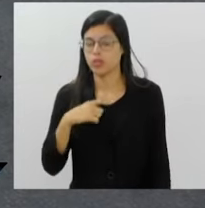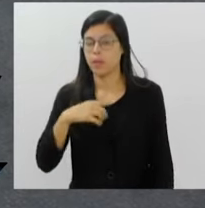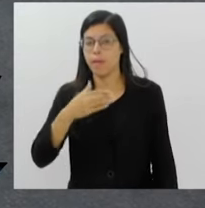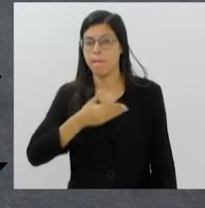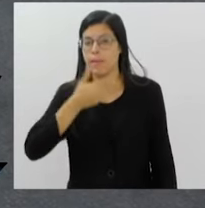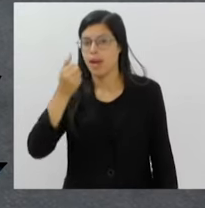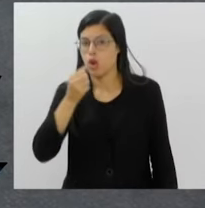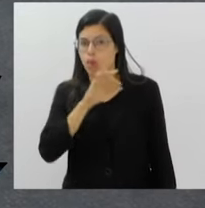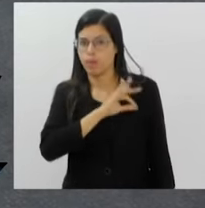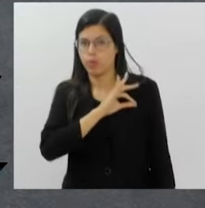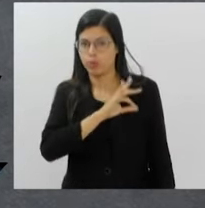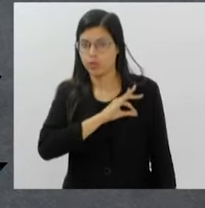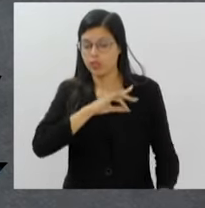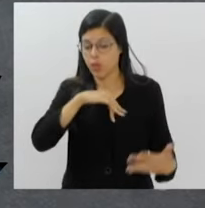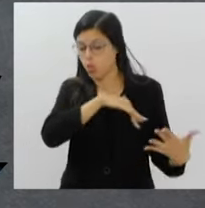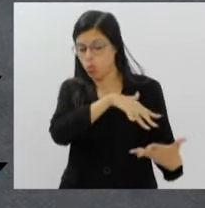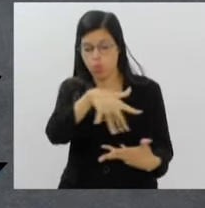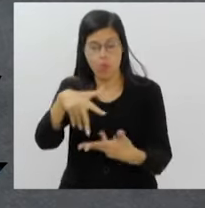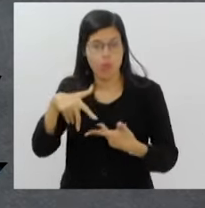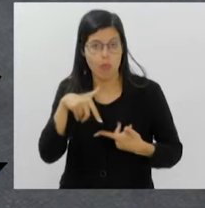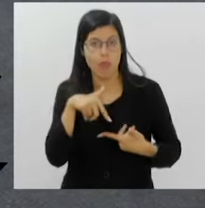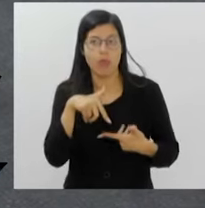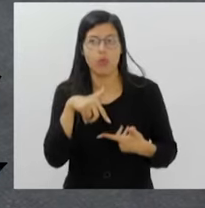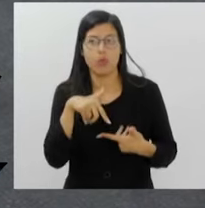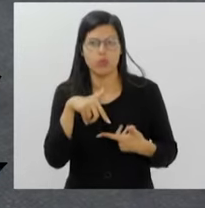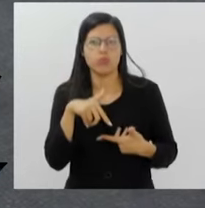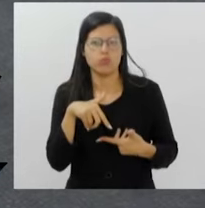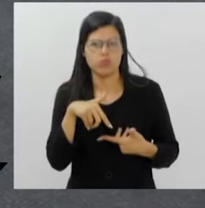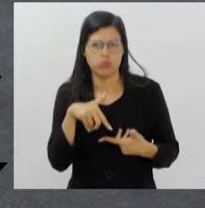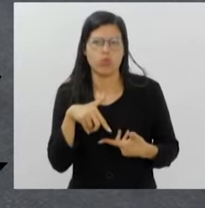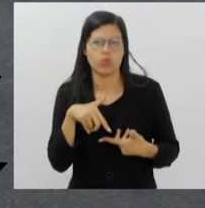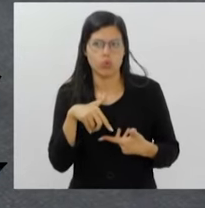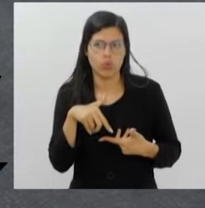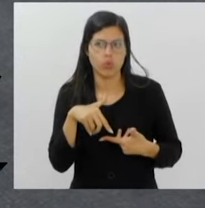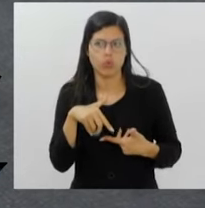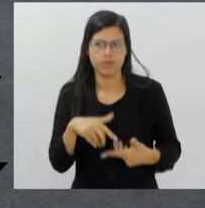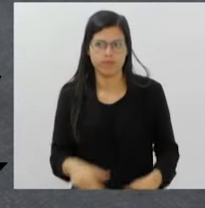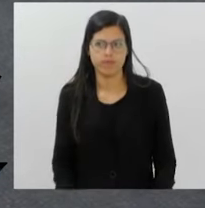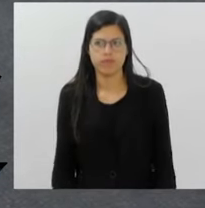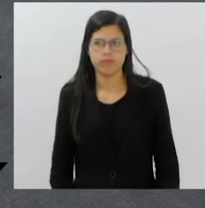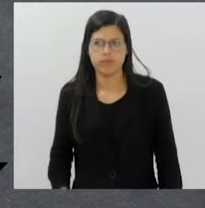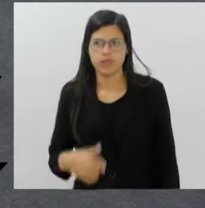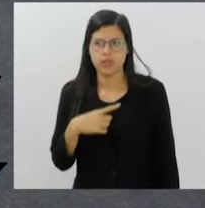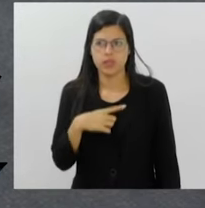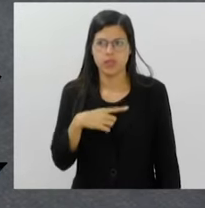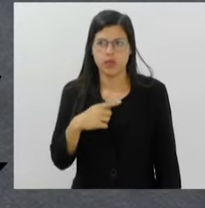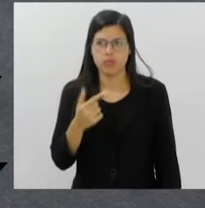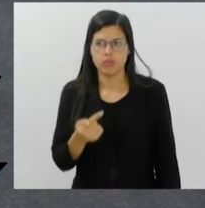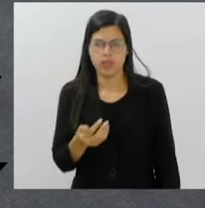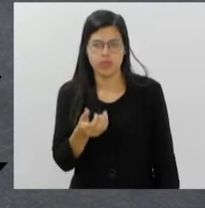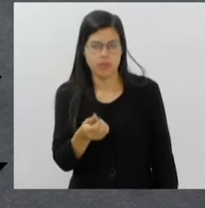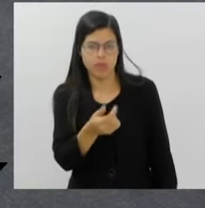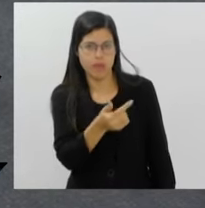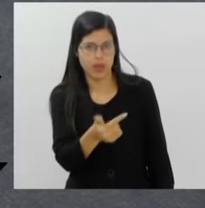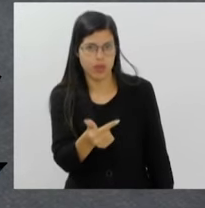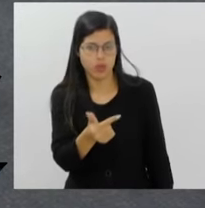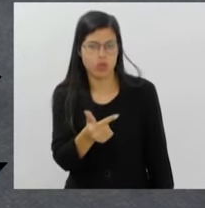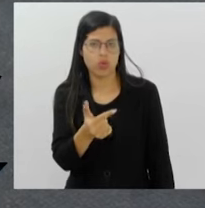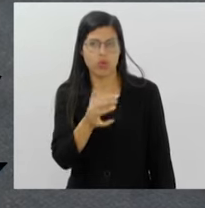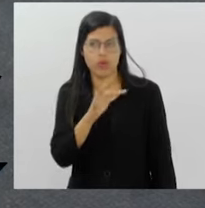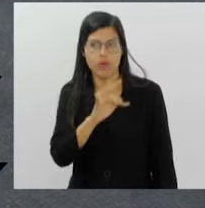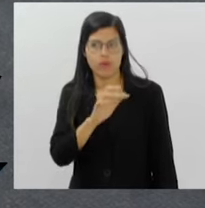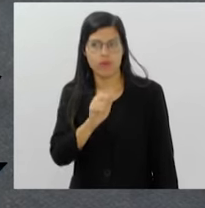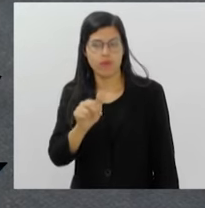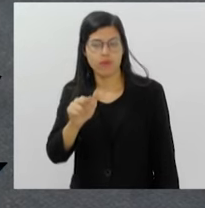mundo. Pegue aí essas consideradas melhores. Dê um 762, um FAL. Dê